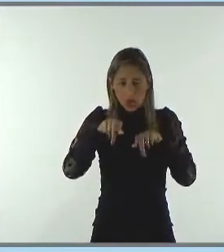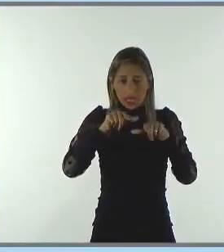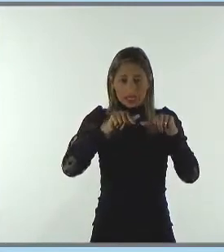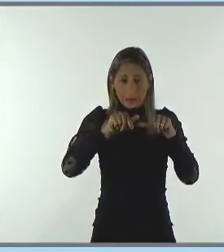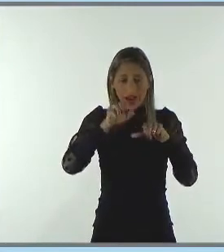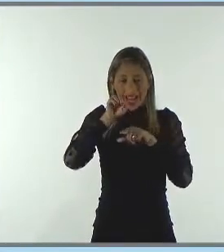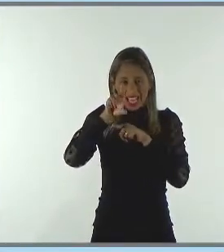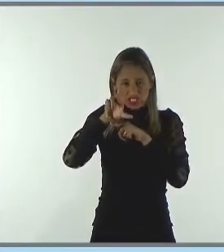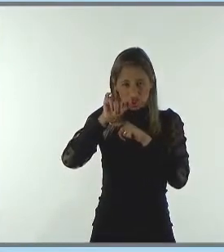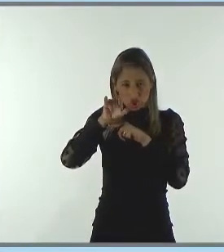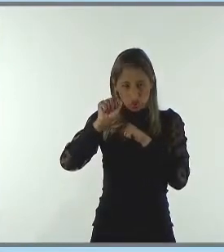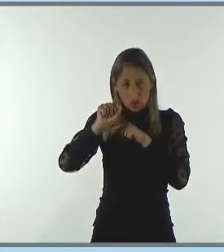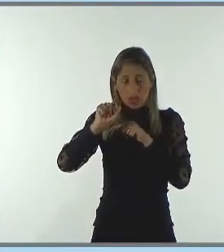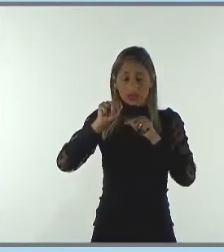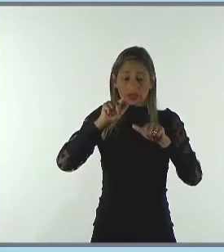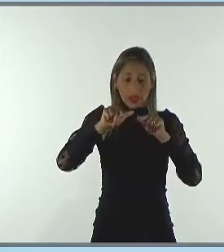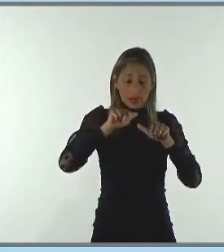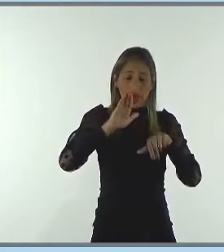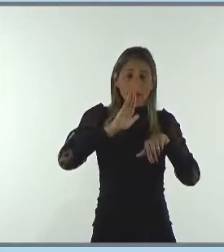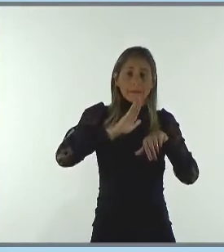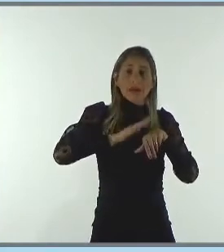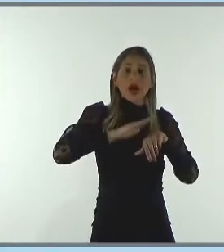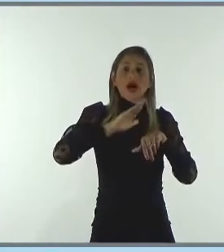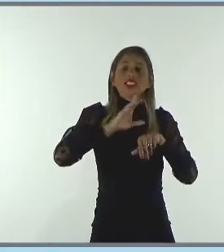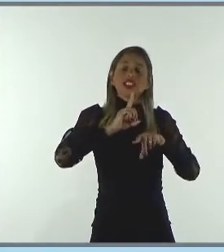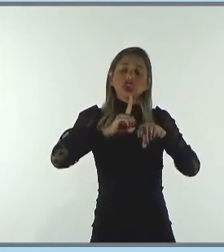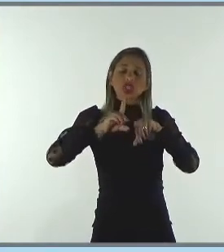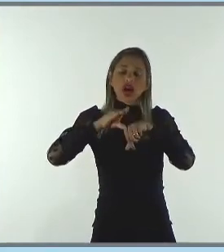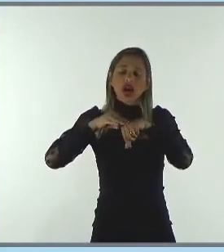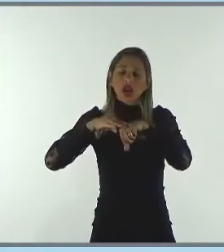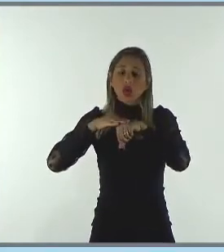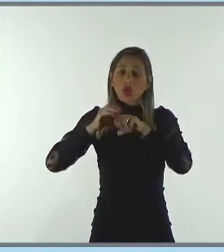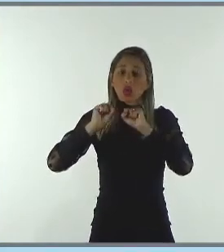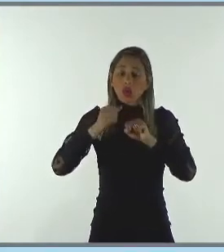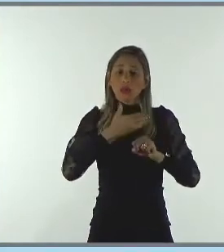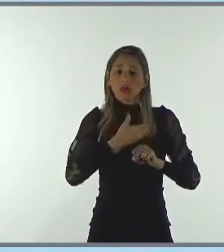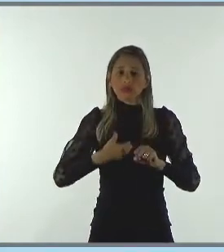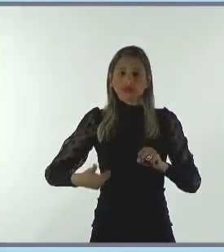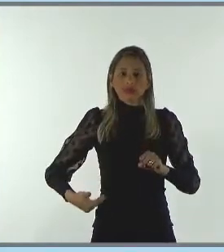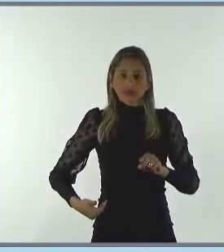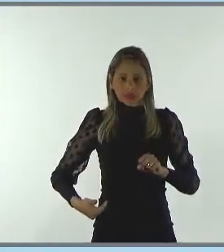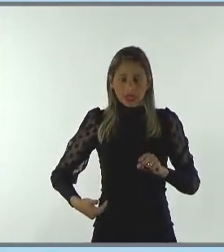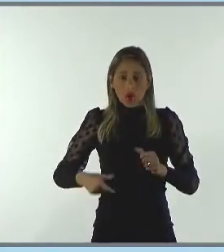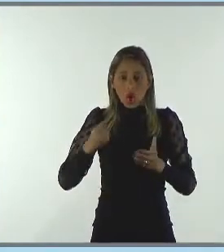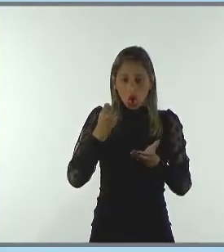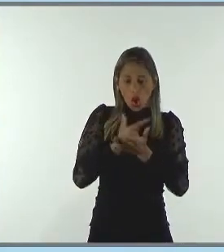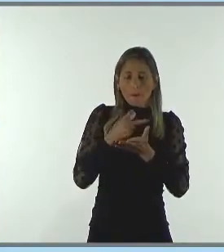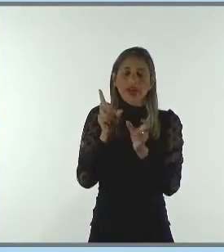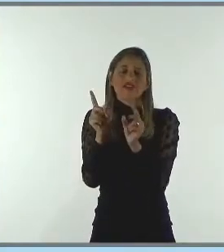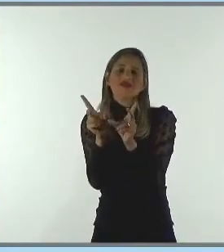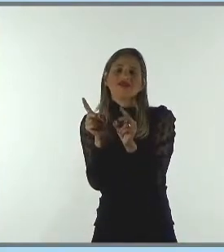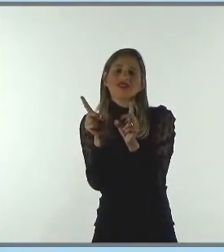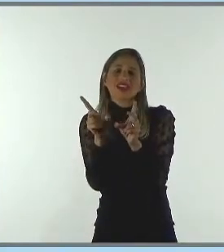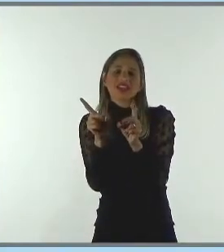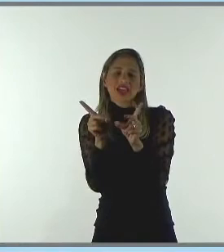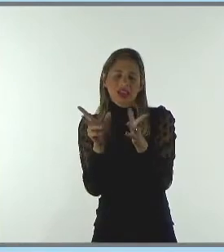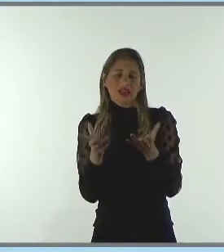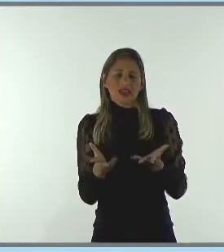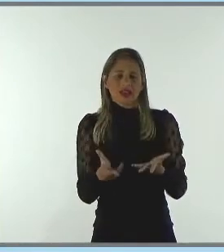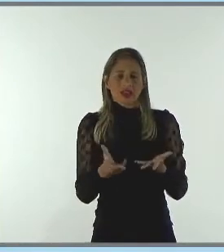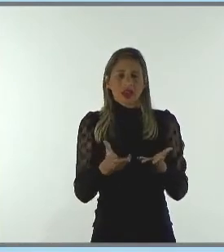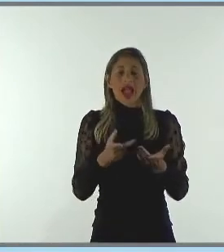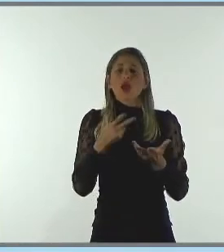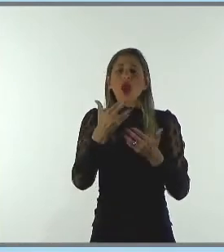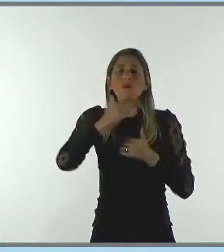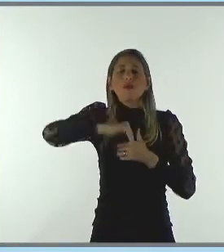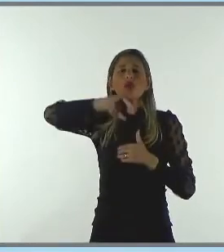que, uma vez mais, esse diálogo com o poder público na compra e venda de exemplares é uma